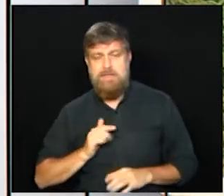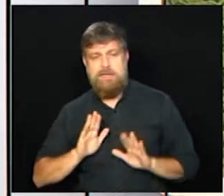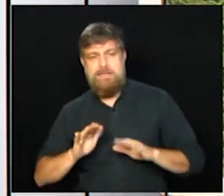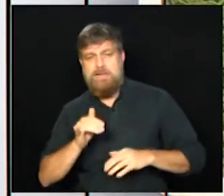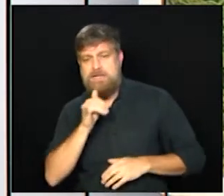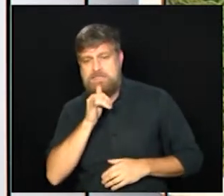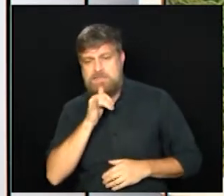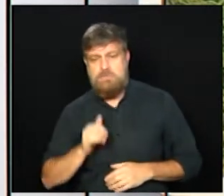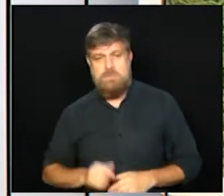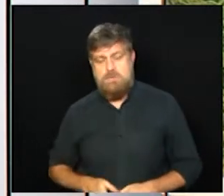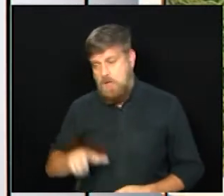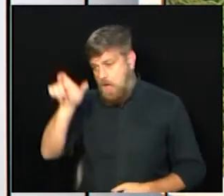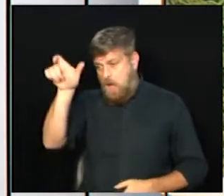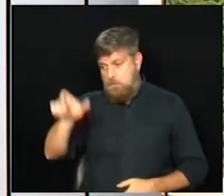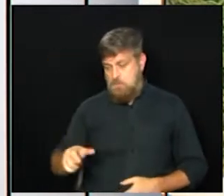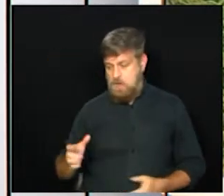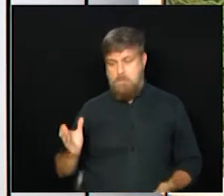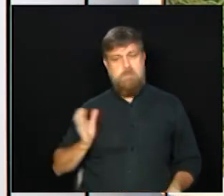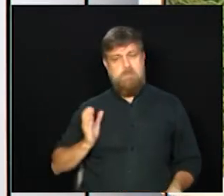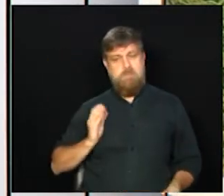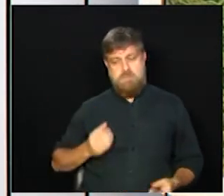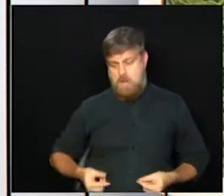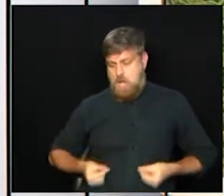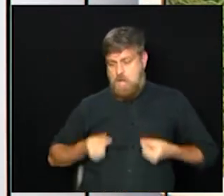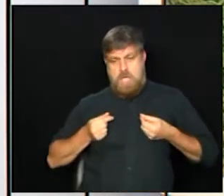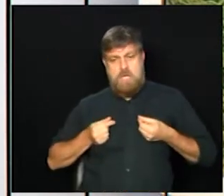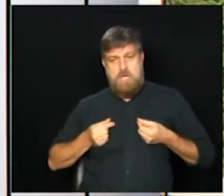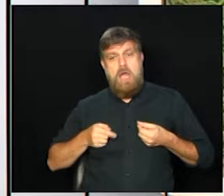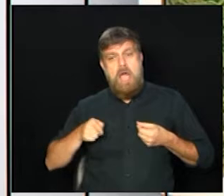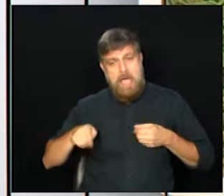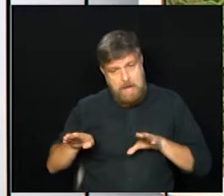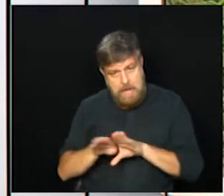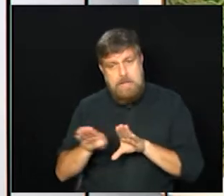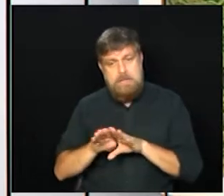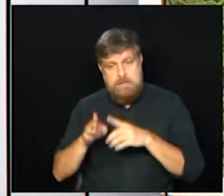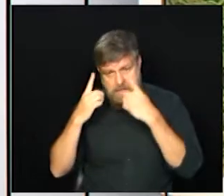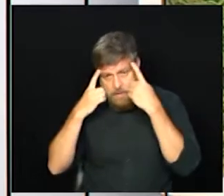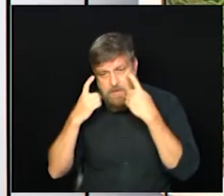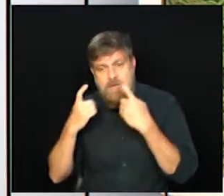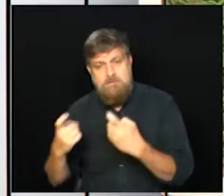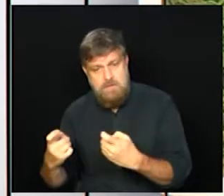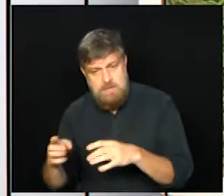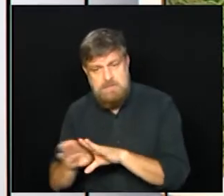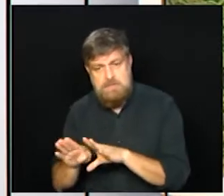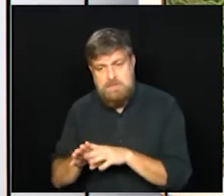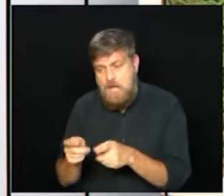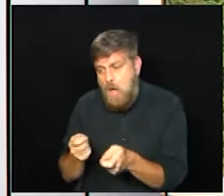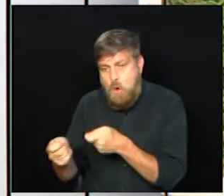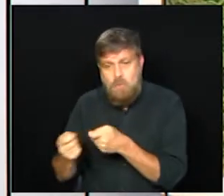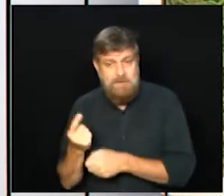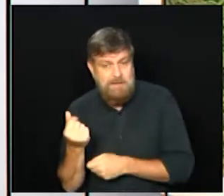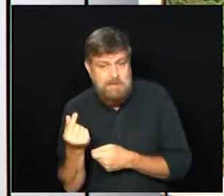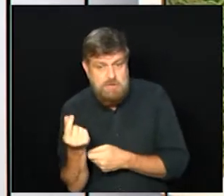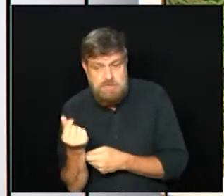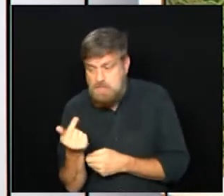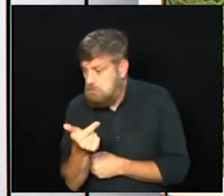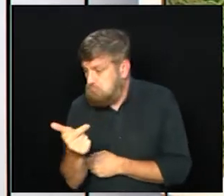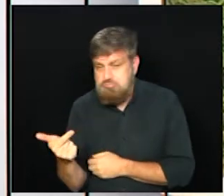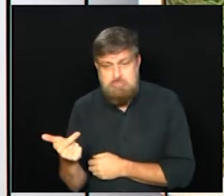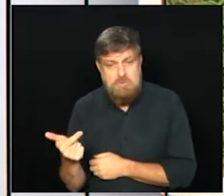pode ser considerada uma mulher rica, às vezes ela passa por violência patrimonial, ela não tem controle sobre os bens, ela não tem controle...